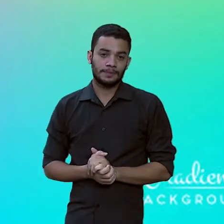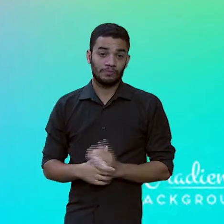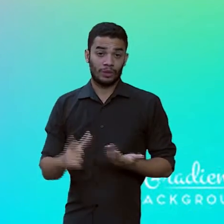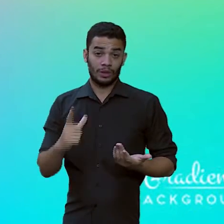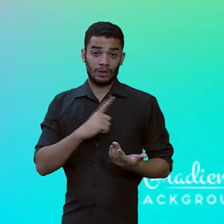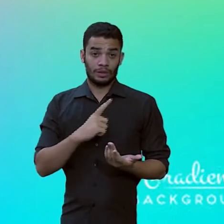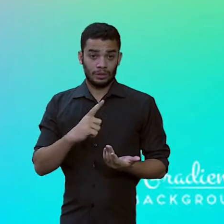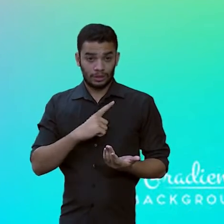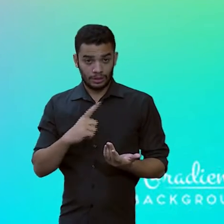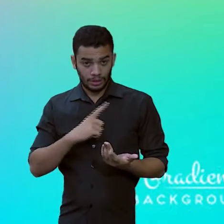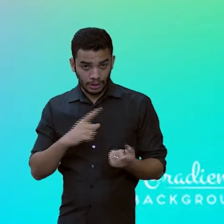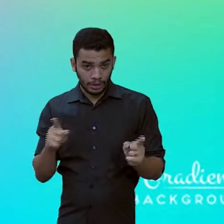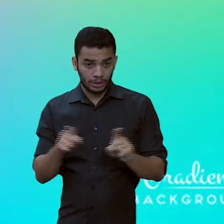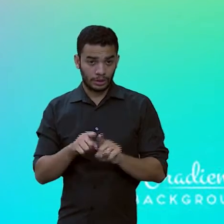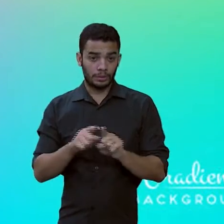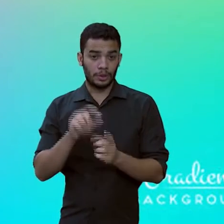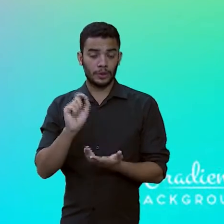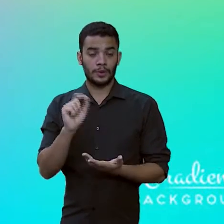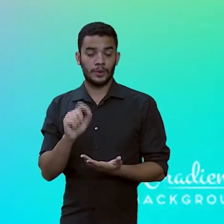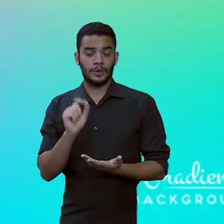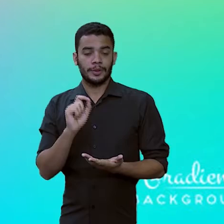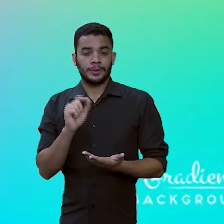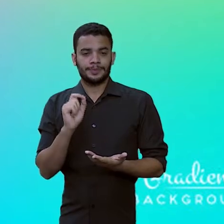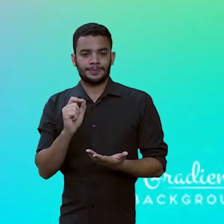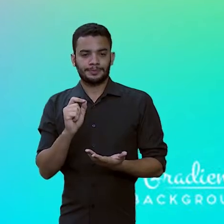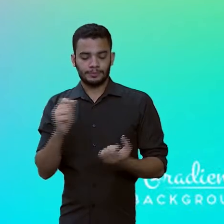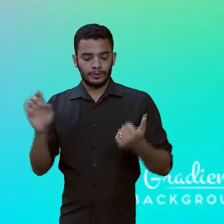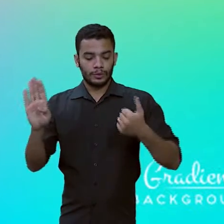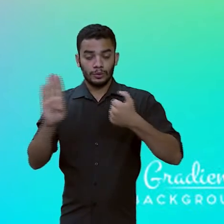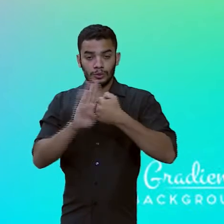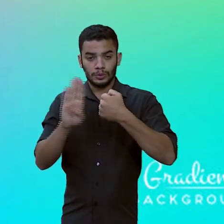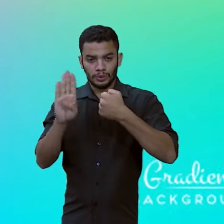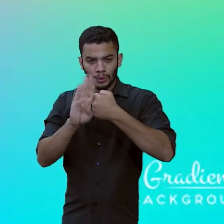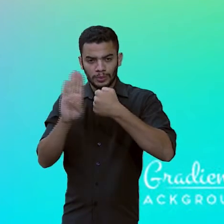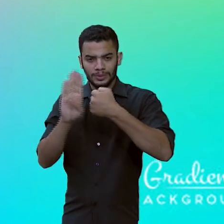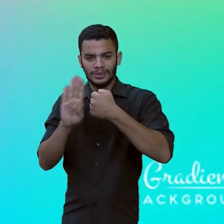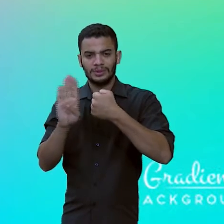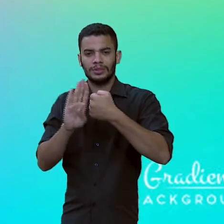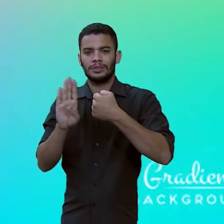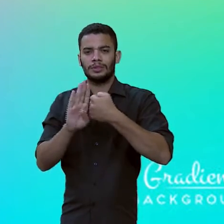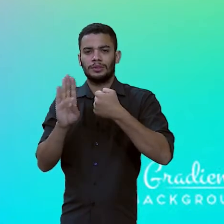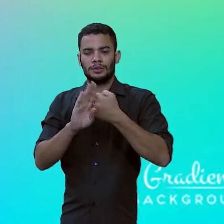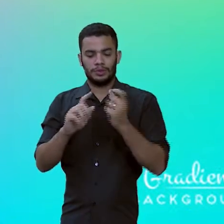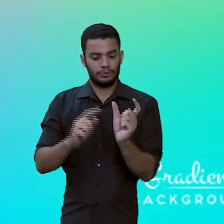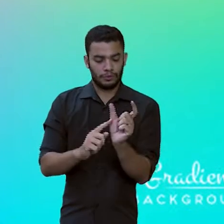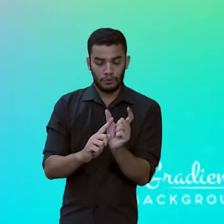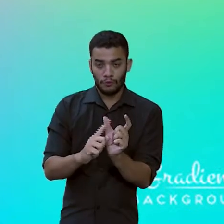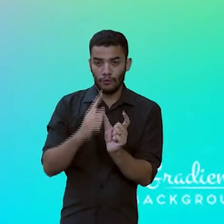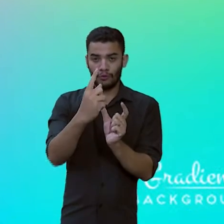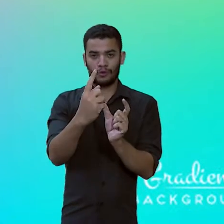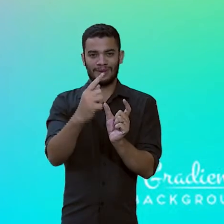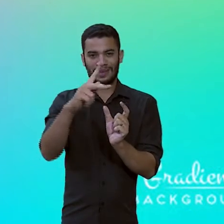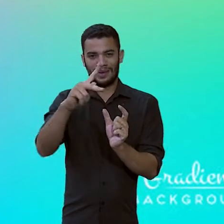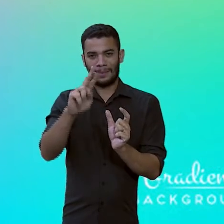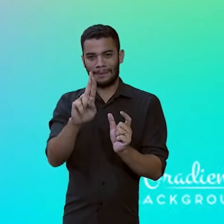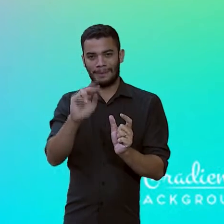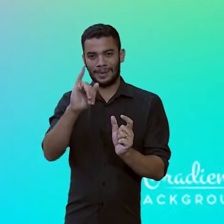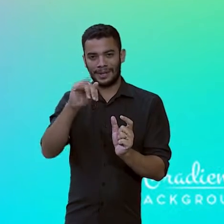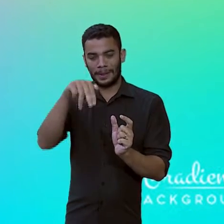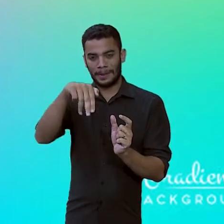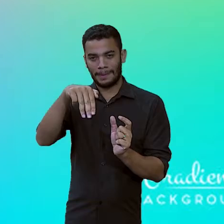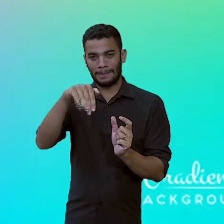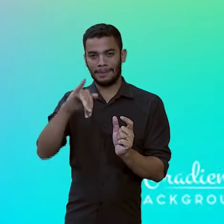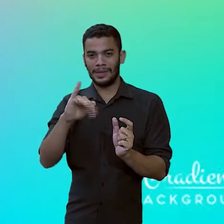primitivos, como o próprio nome indica, eles vieram primeiro. Então, substantivos primitivos não derivam de